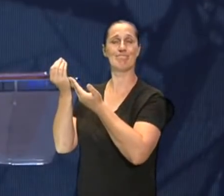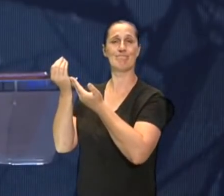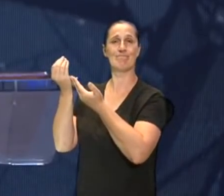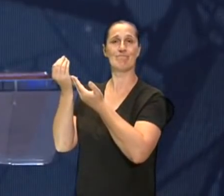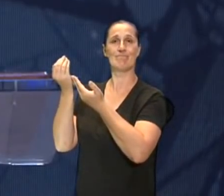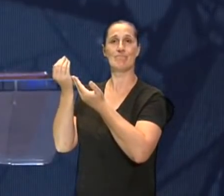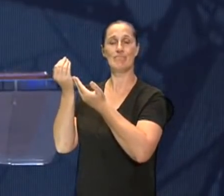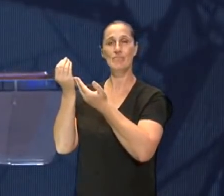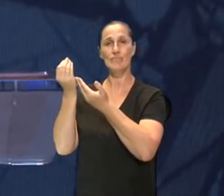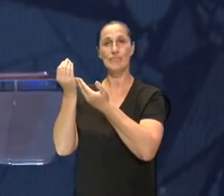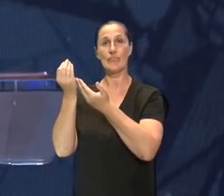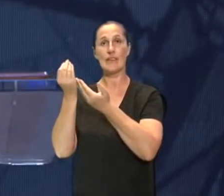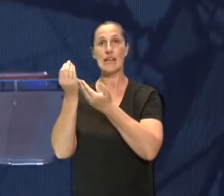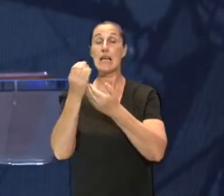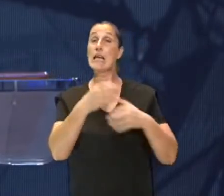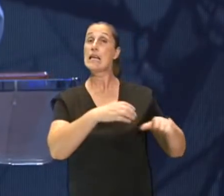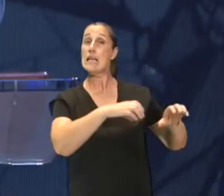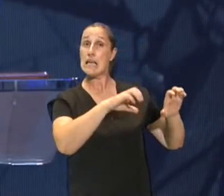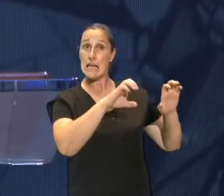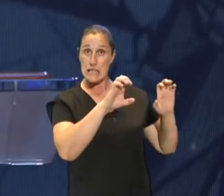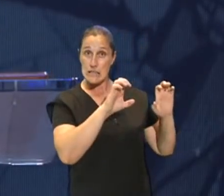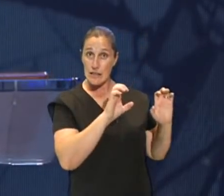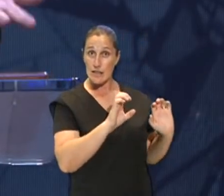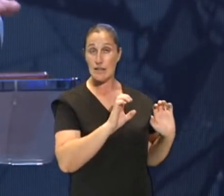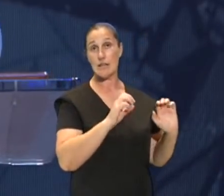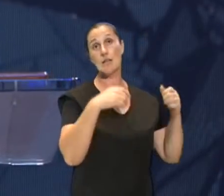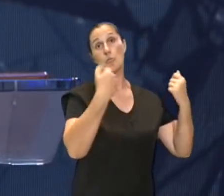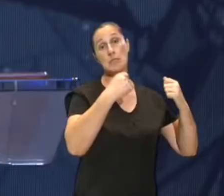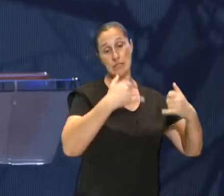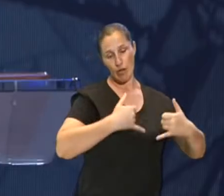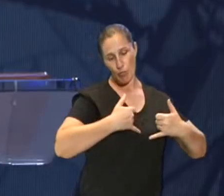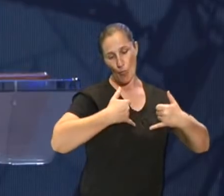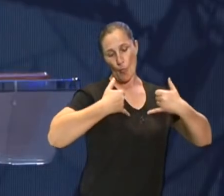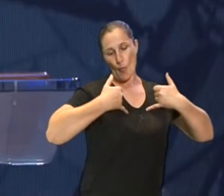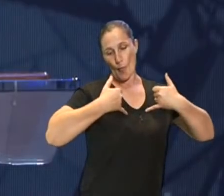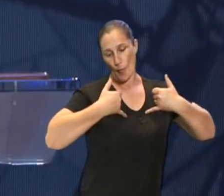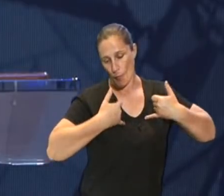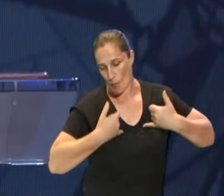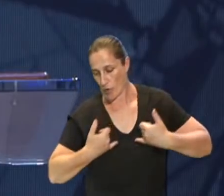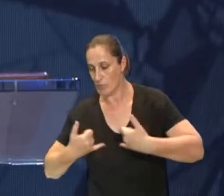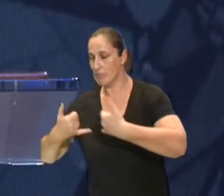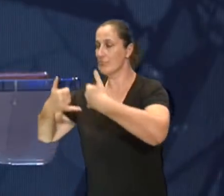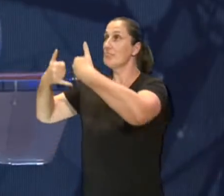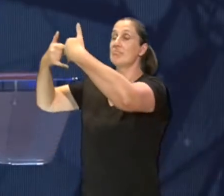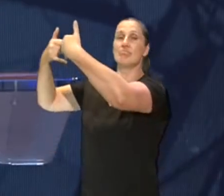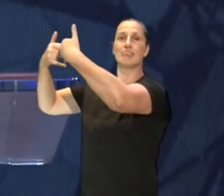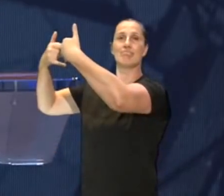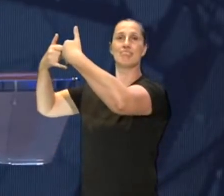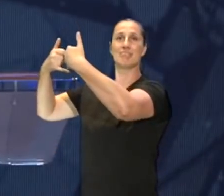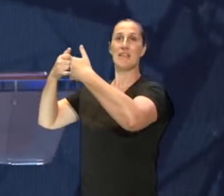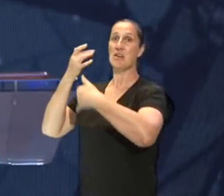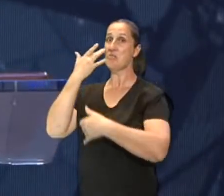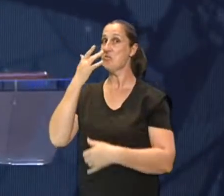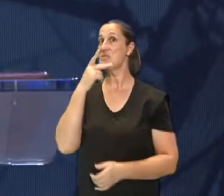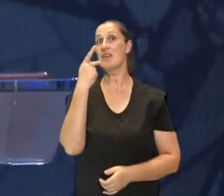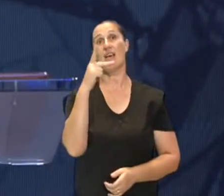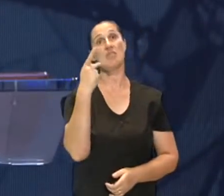A entrega de Ezequias era colocar o seu orgulho no altar. Eu não sei qual é a